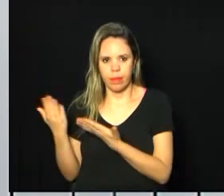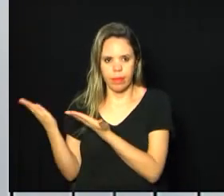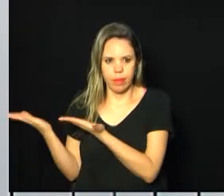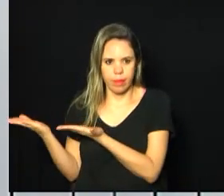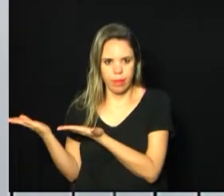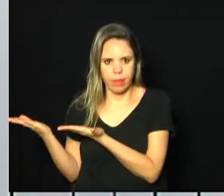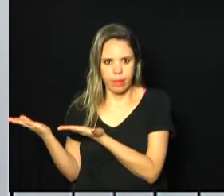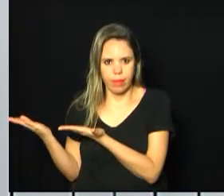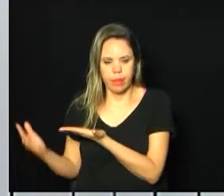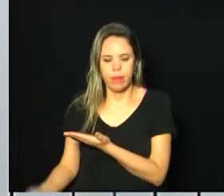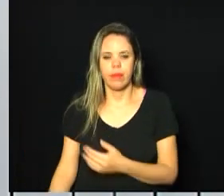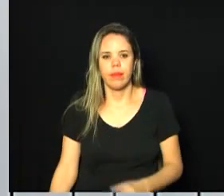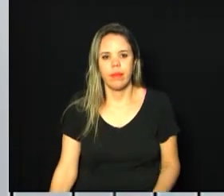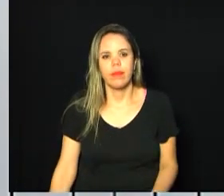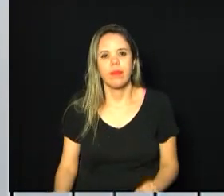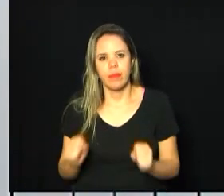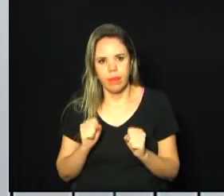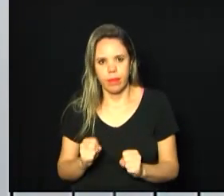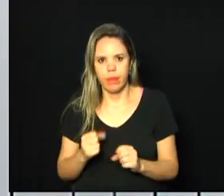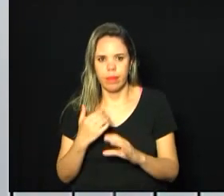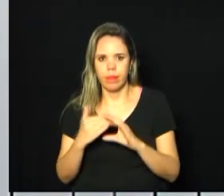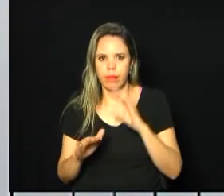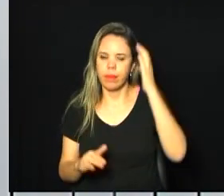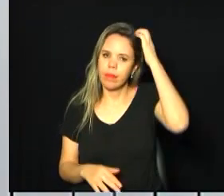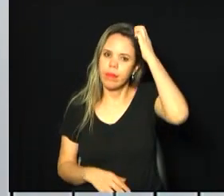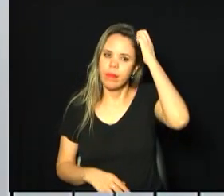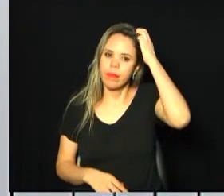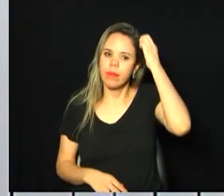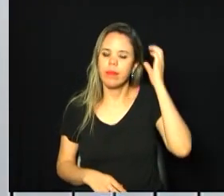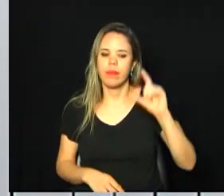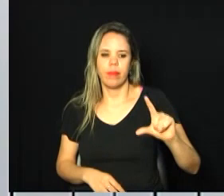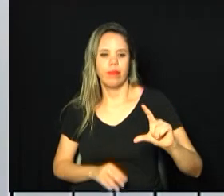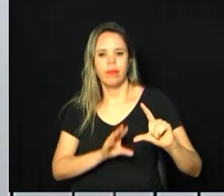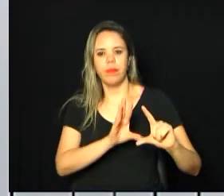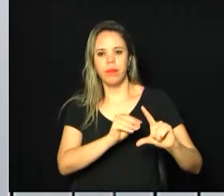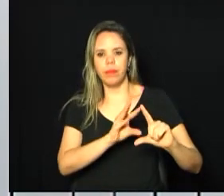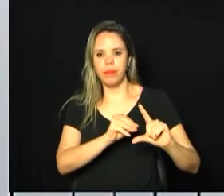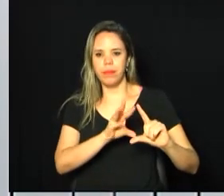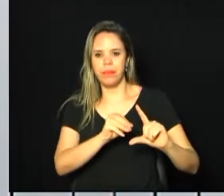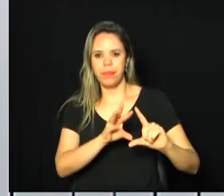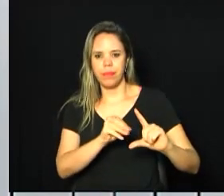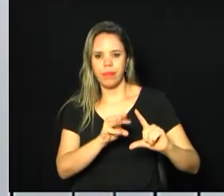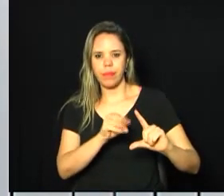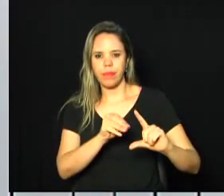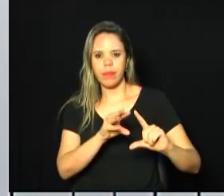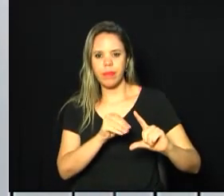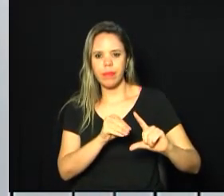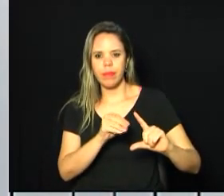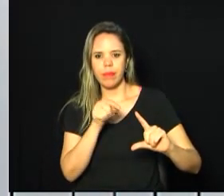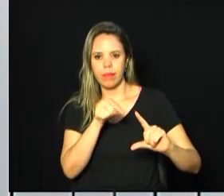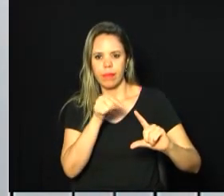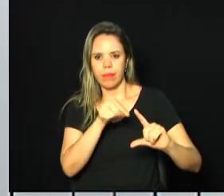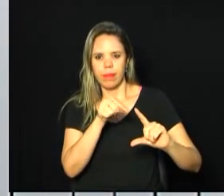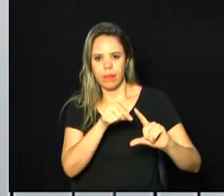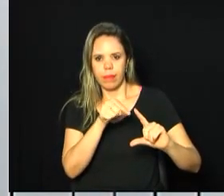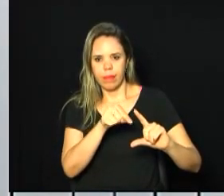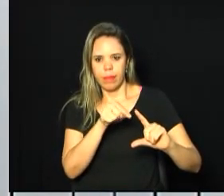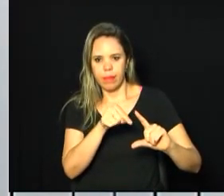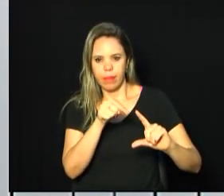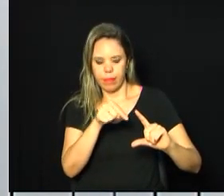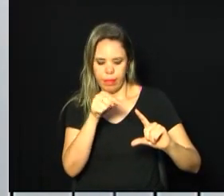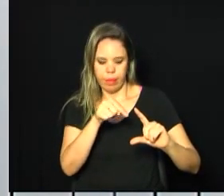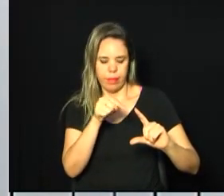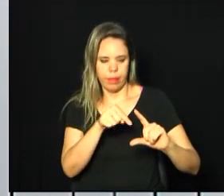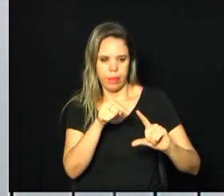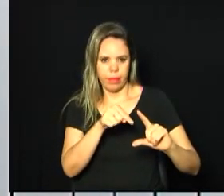978293776. Ou você tem a opção de enviar uma mensagem através do nosso QR Code. Olha só. Tô apontando aqui para ele. Pegue o seu